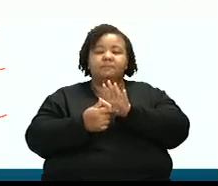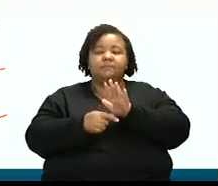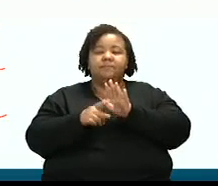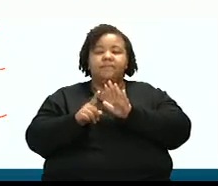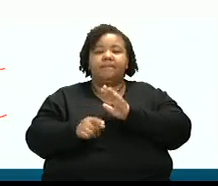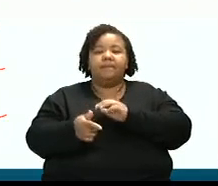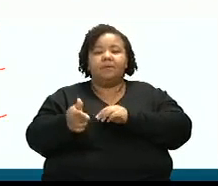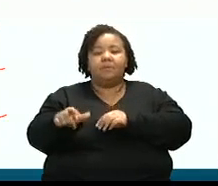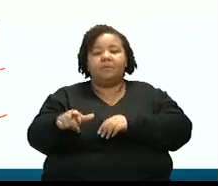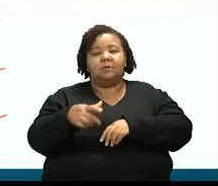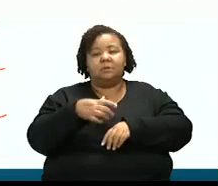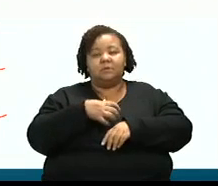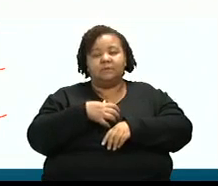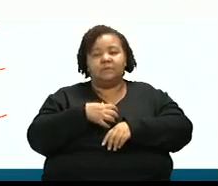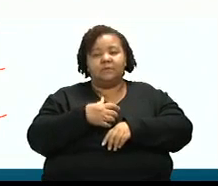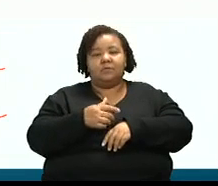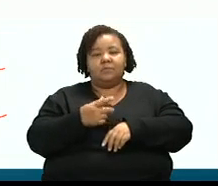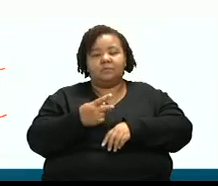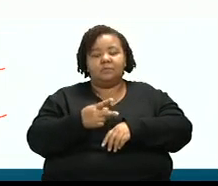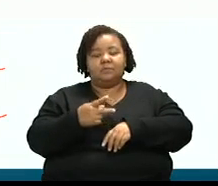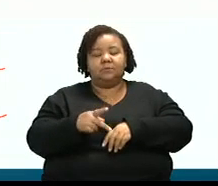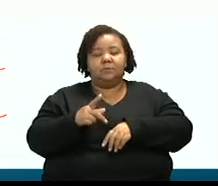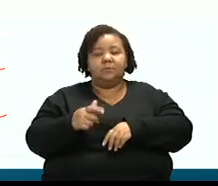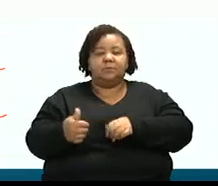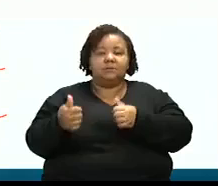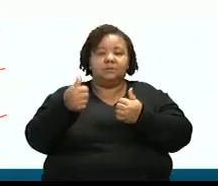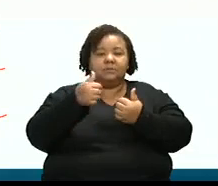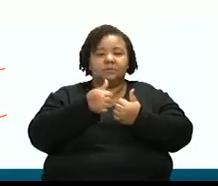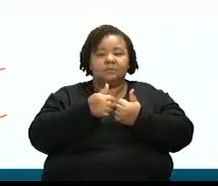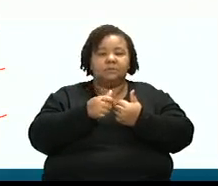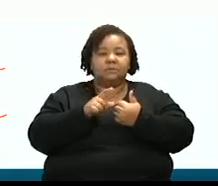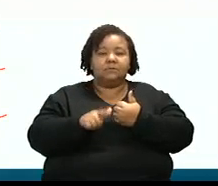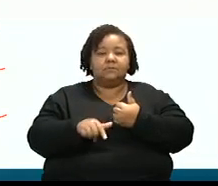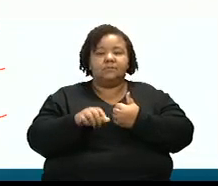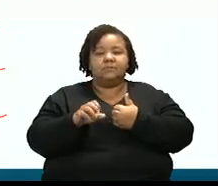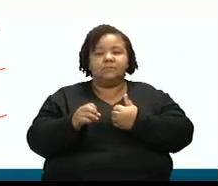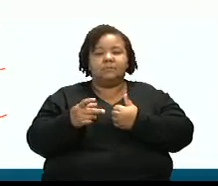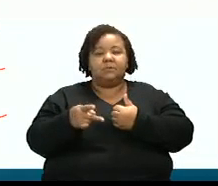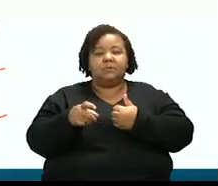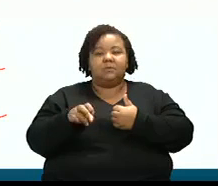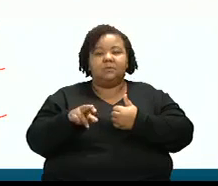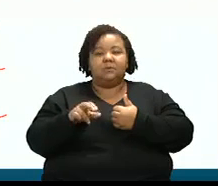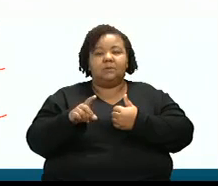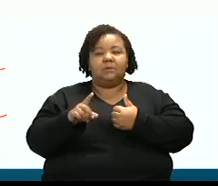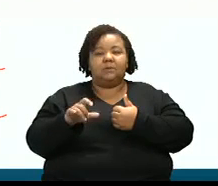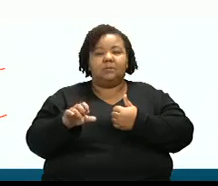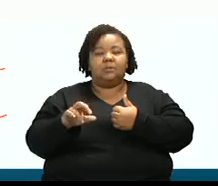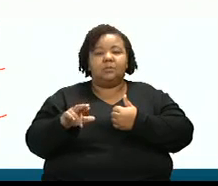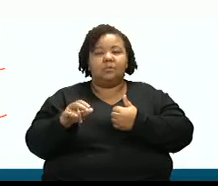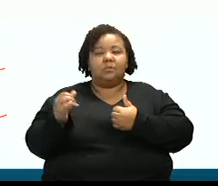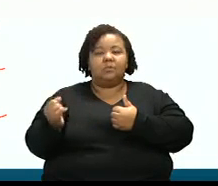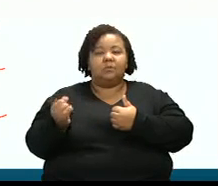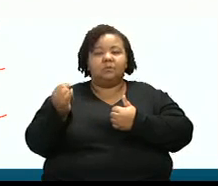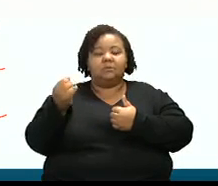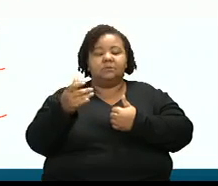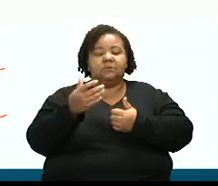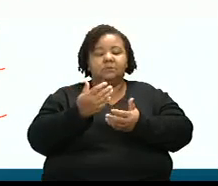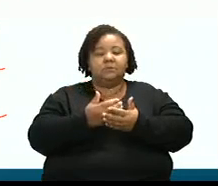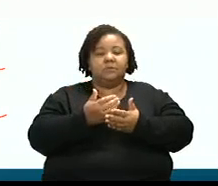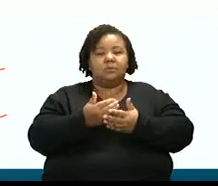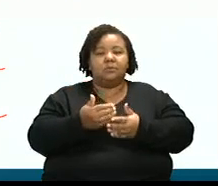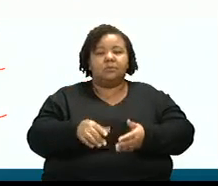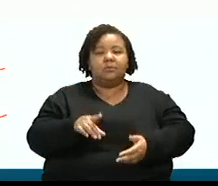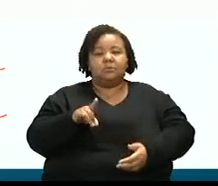outra forma de ilustrar esse tipo de representação, é um operador importante. Então, se eu calculo, por exemplo, esse produto em